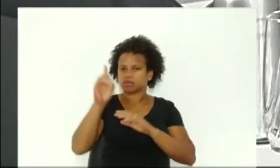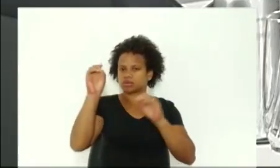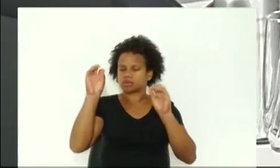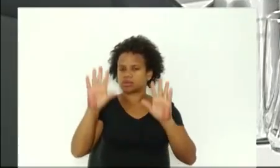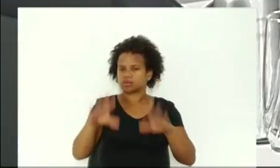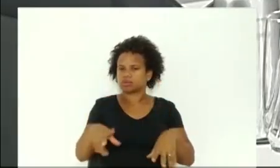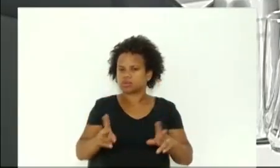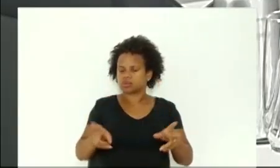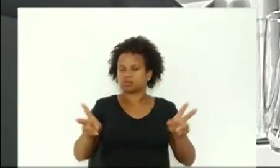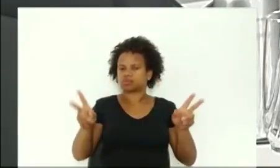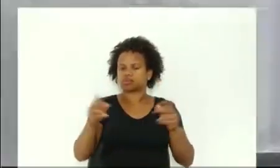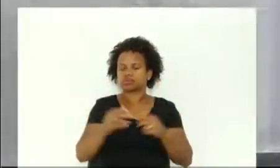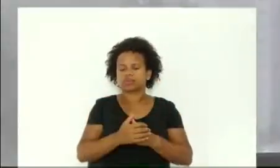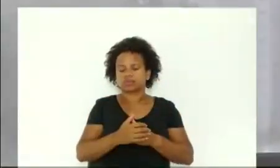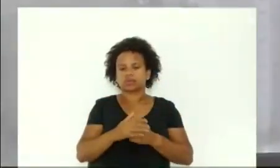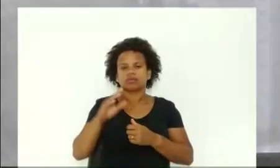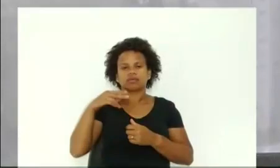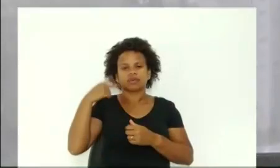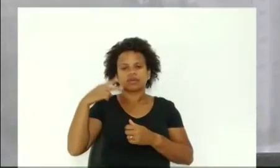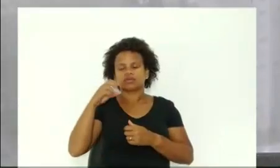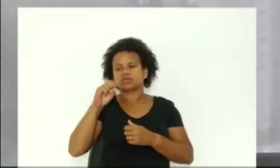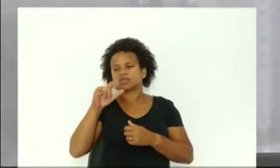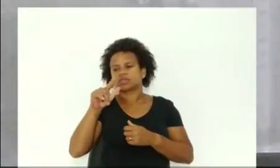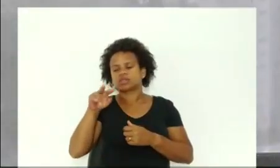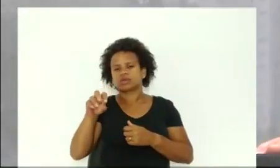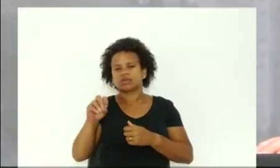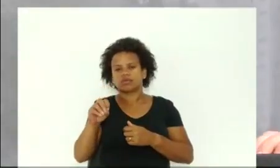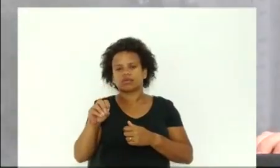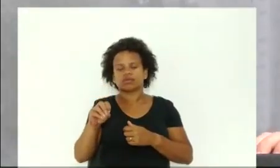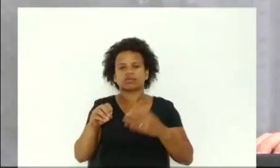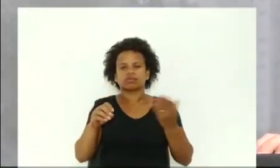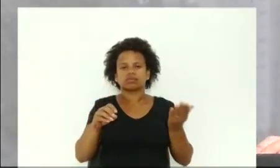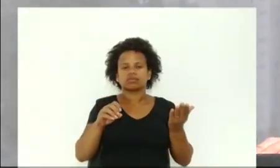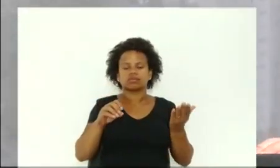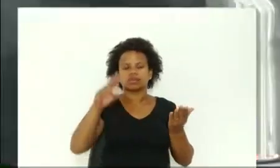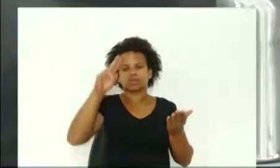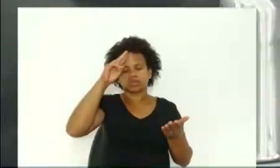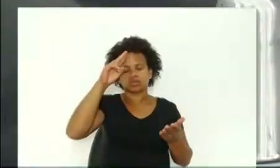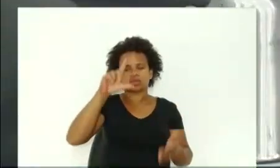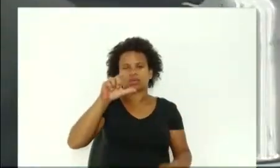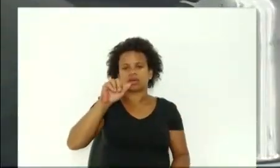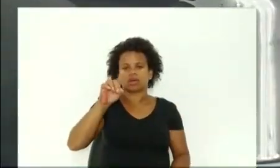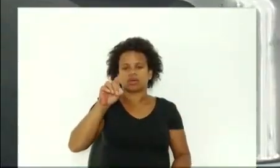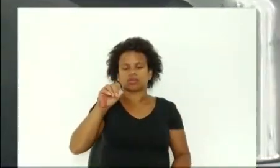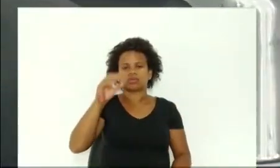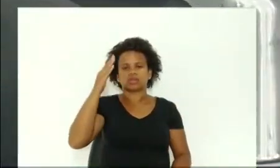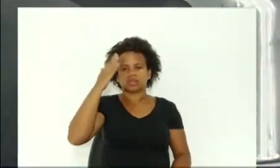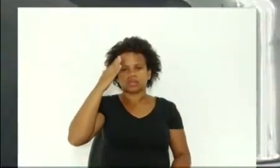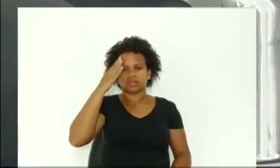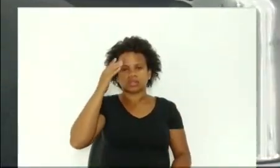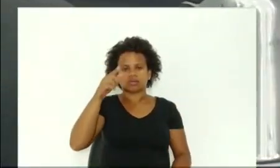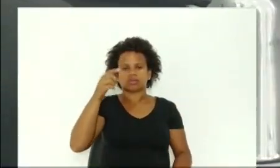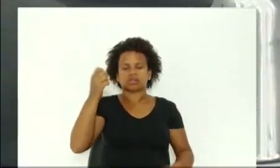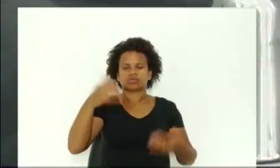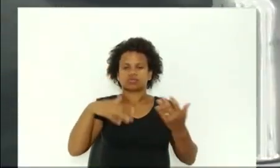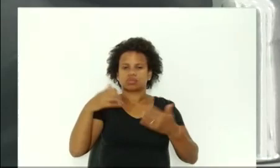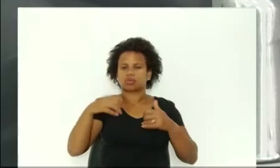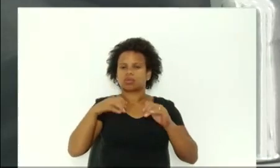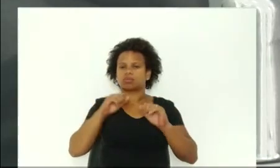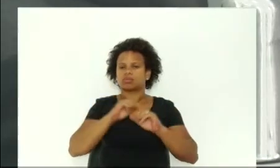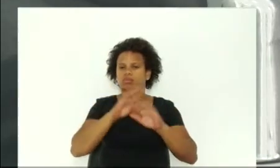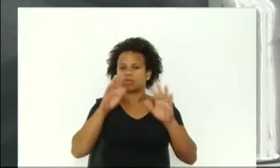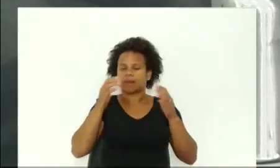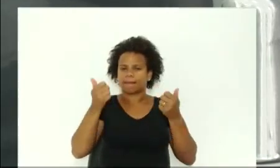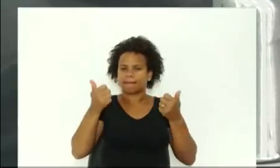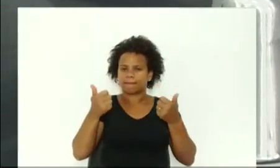A parte de vereador Silvio. Sargento Laudo. Eu sei que o senhor foi muito explicativo, né? Só para a